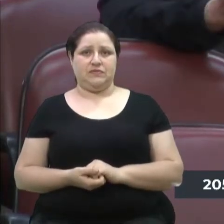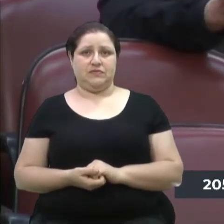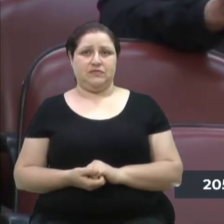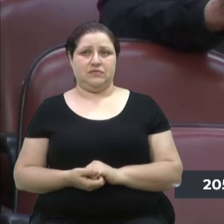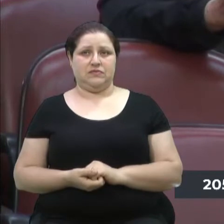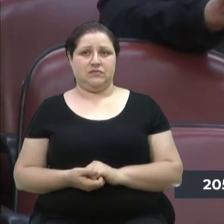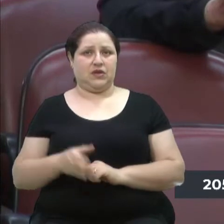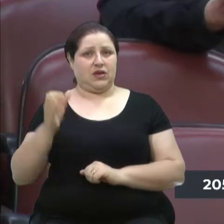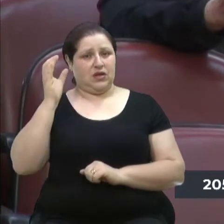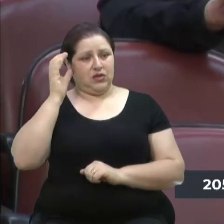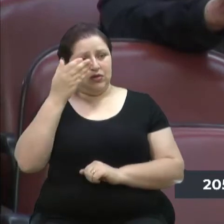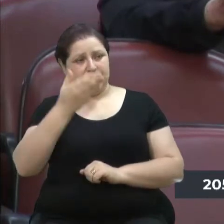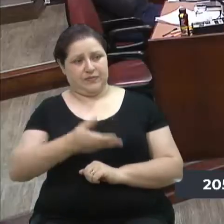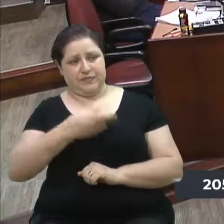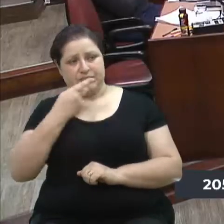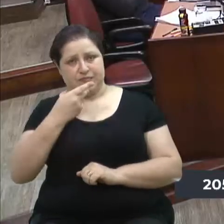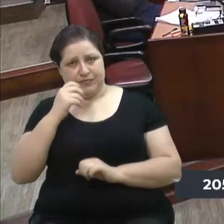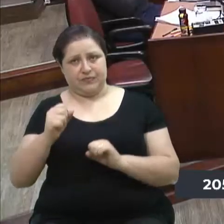falar pode falar